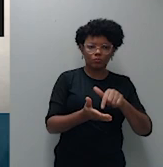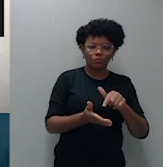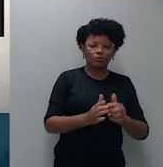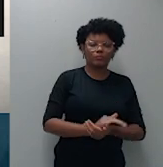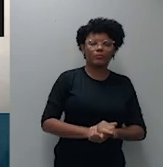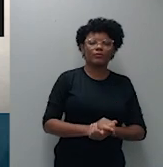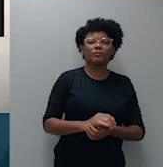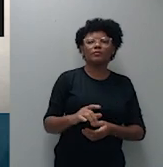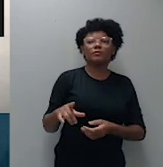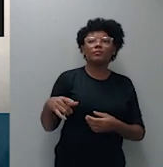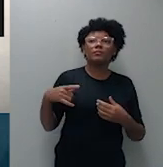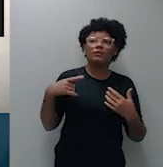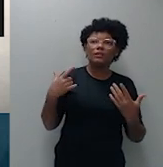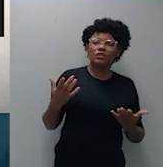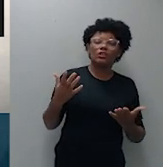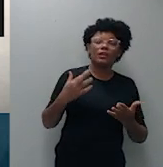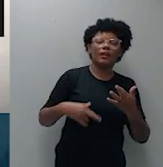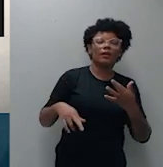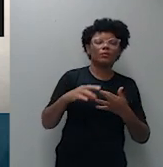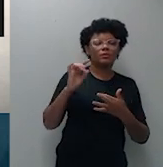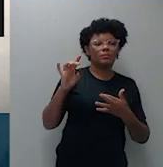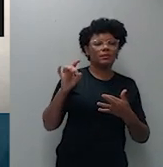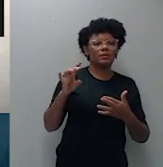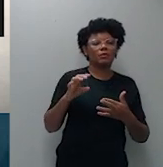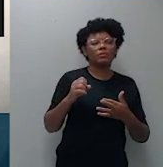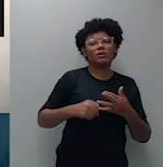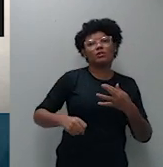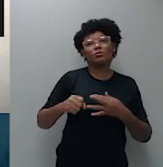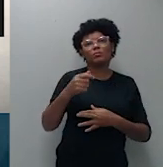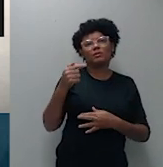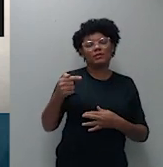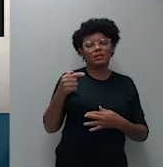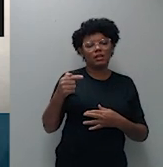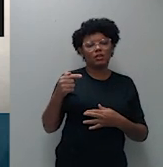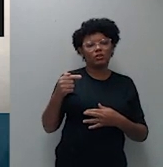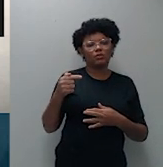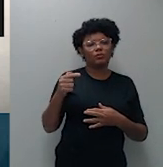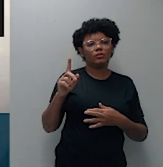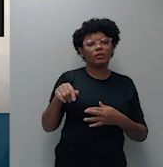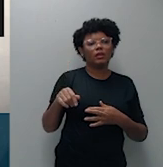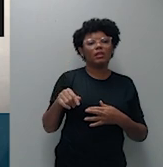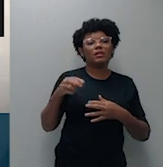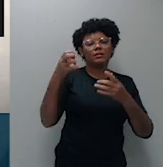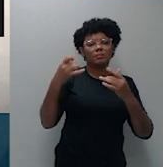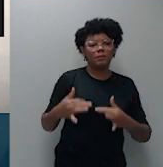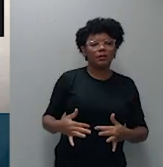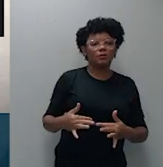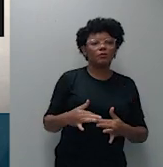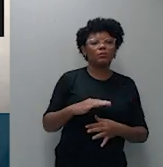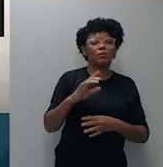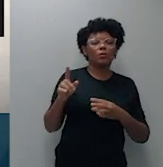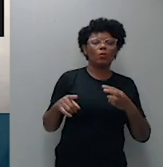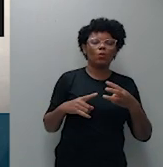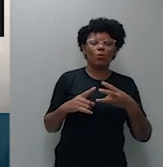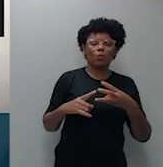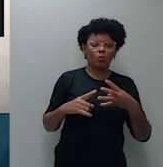Providência medalhas em Série Especial ante o óbice da súmula 7 da casa escrito proceder